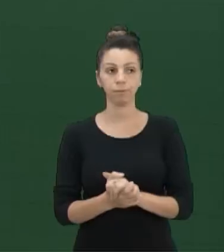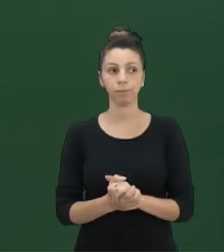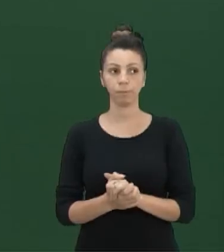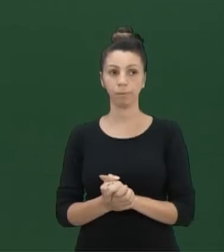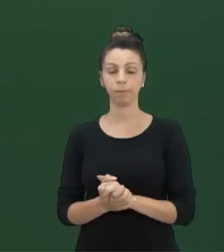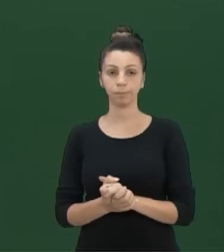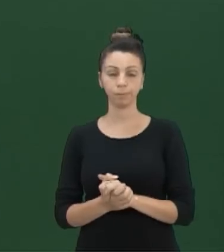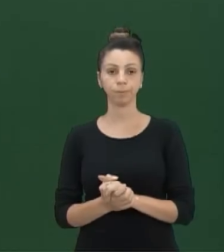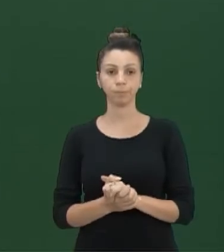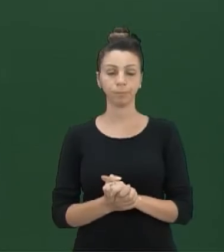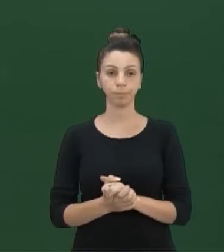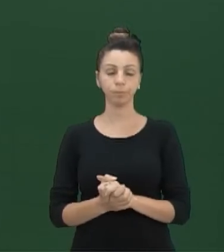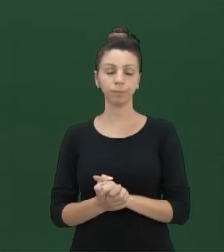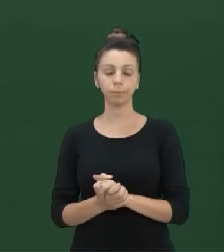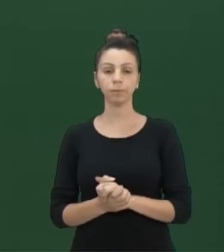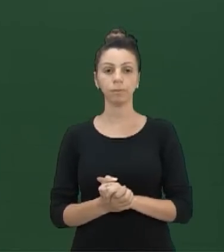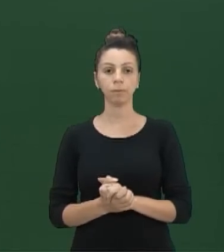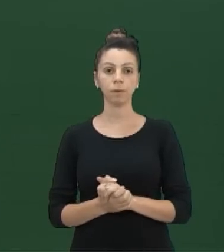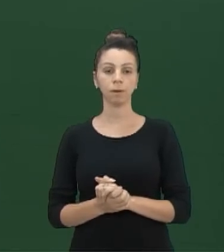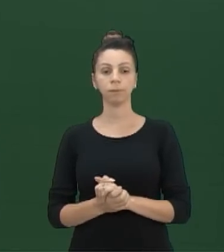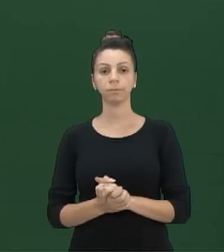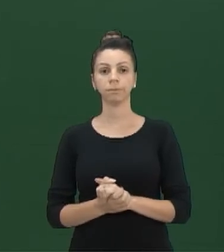e dividir ela pelo nosso litro.